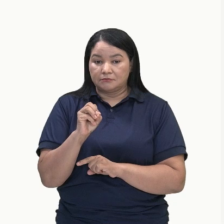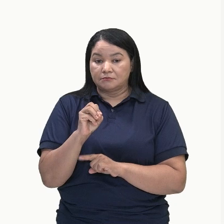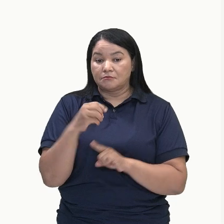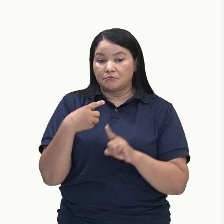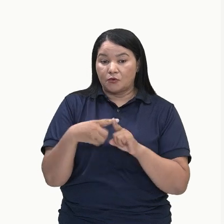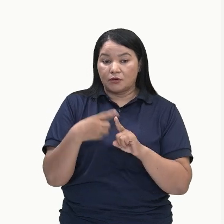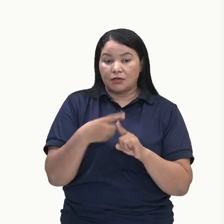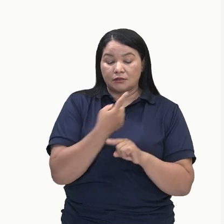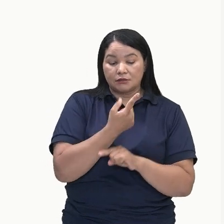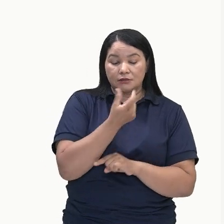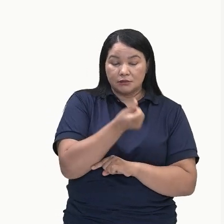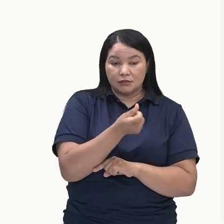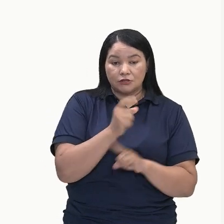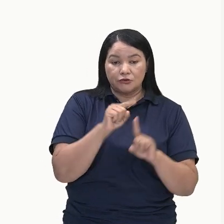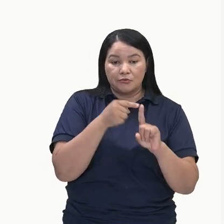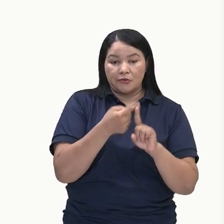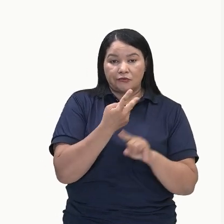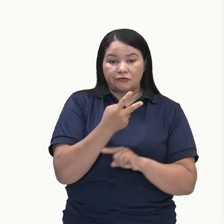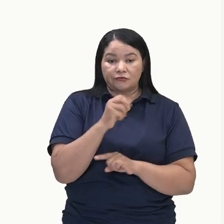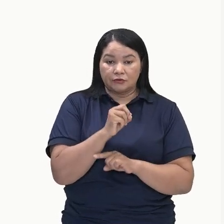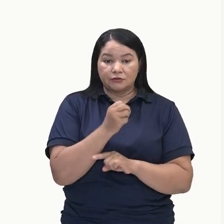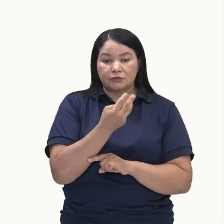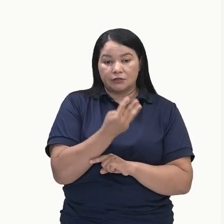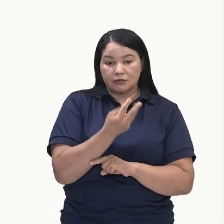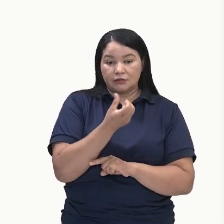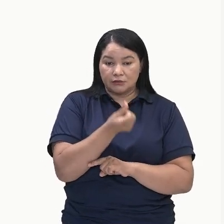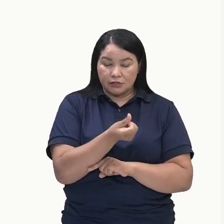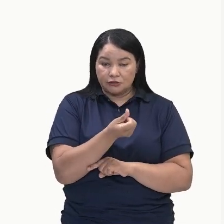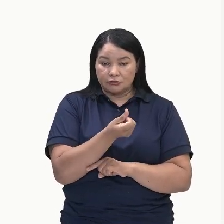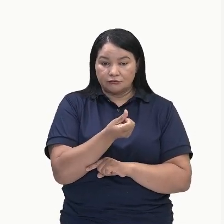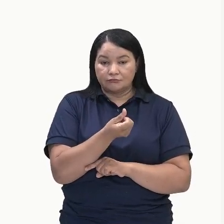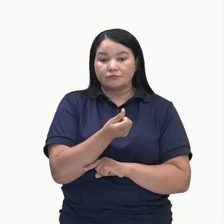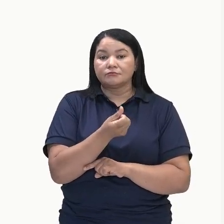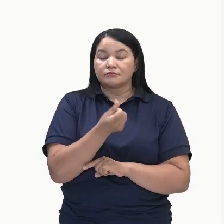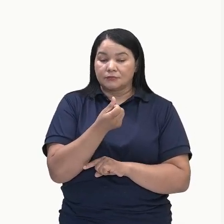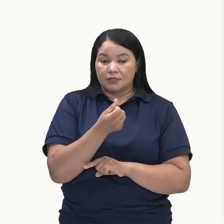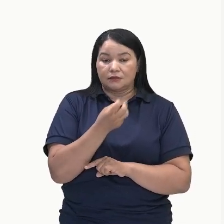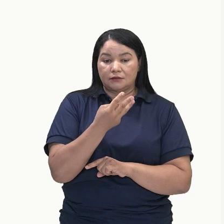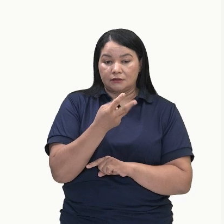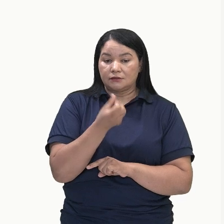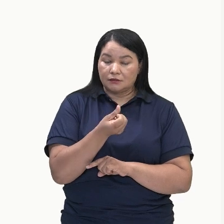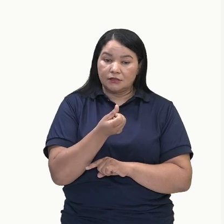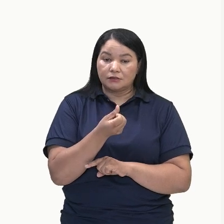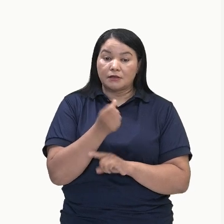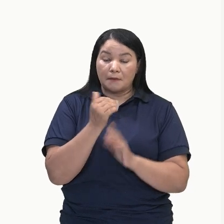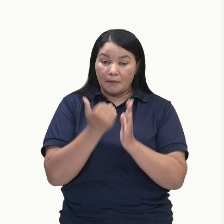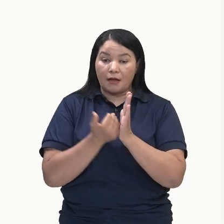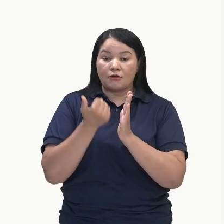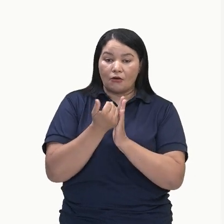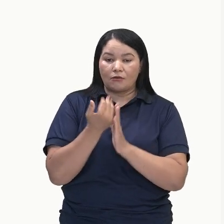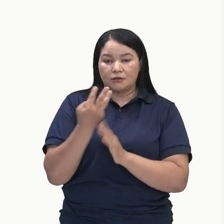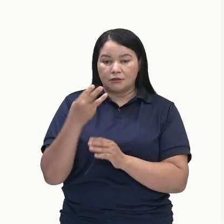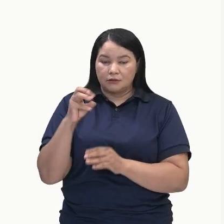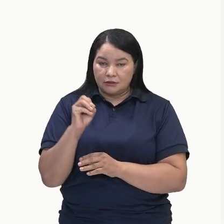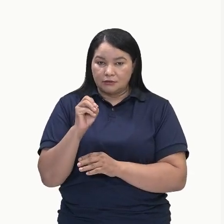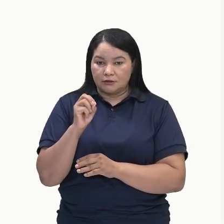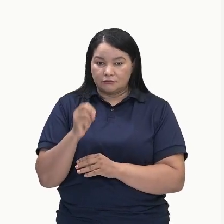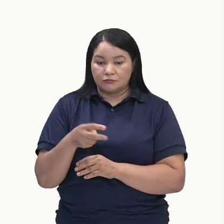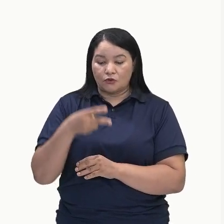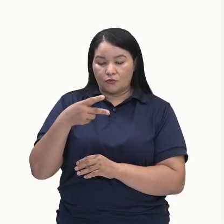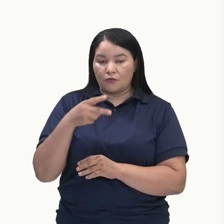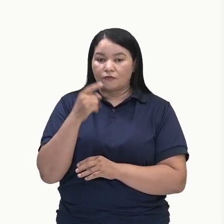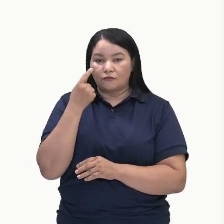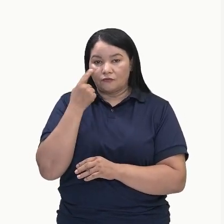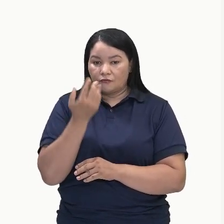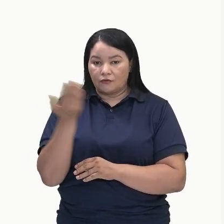16 mais 20, 36. E 36 é maior que 30. Então, fiquem aí muito ligados